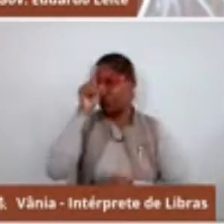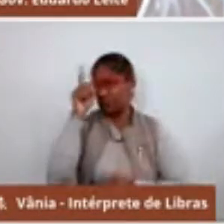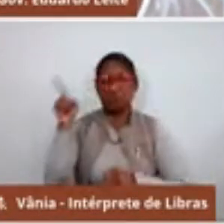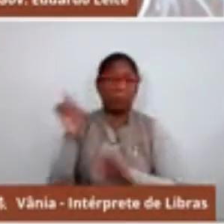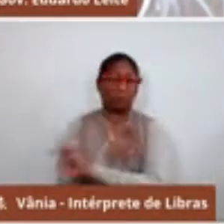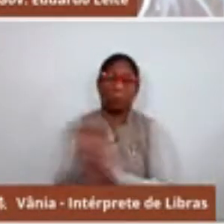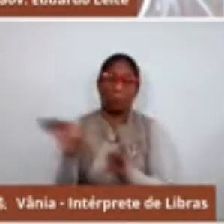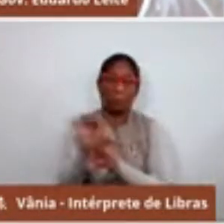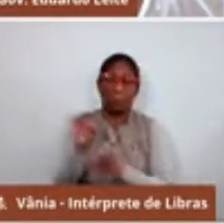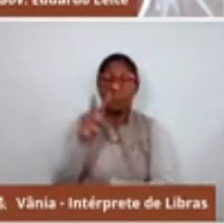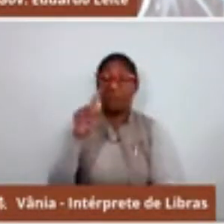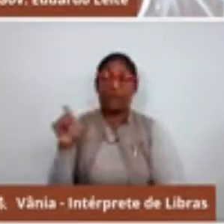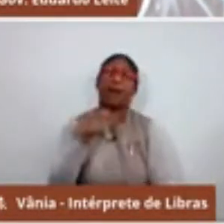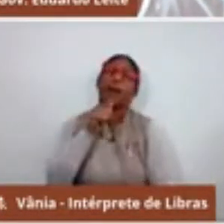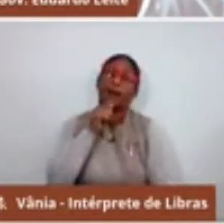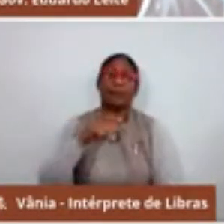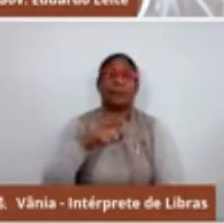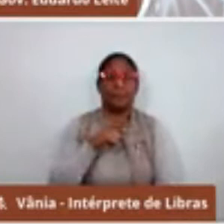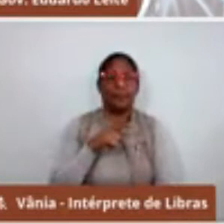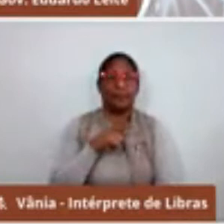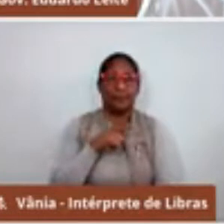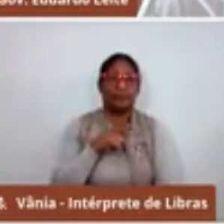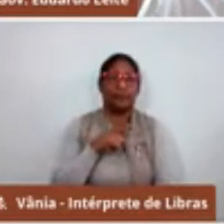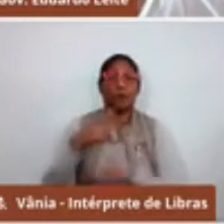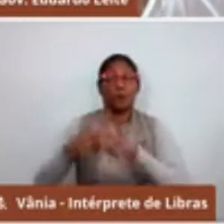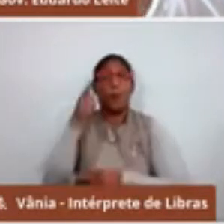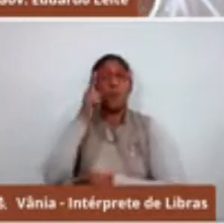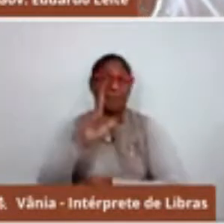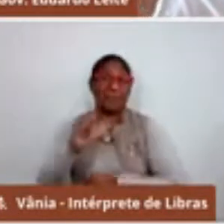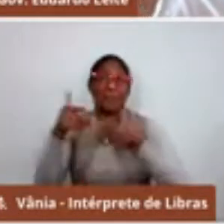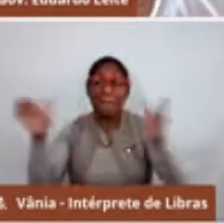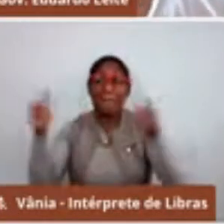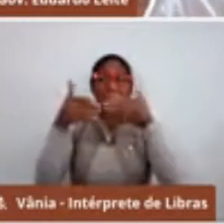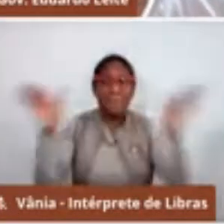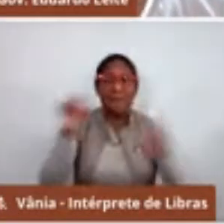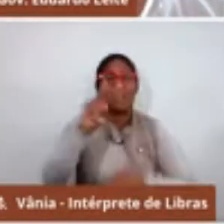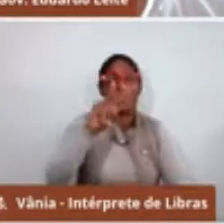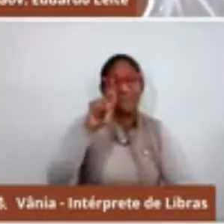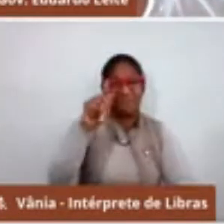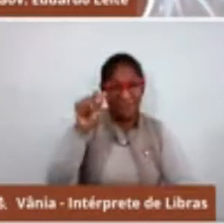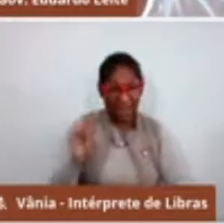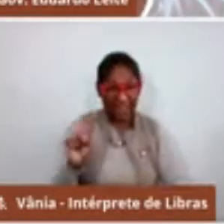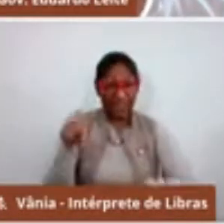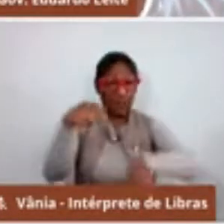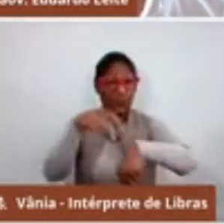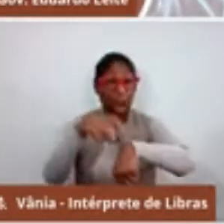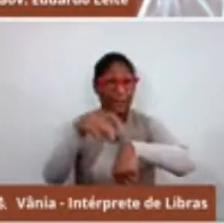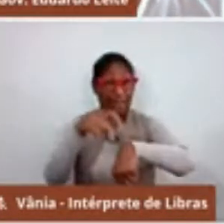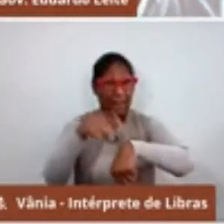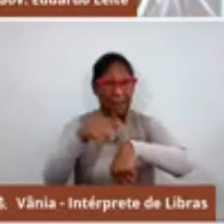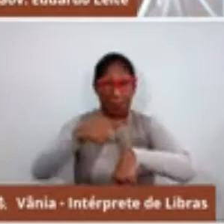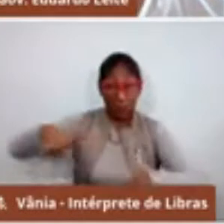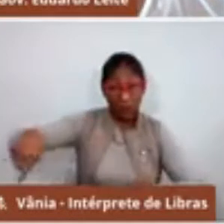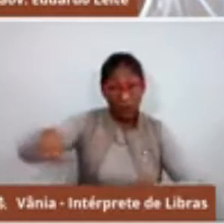Sul com a ocupação de leitos por internados de Covid. Como nós conseguimos o tempo que a população gaúcha